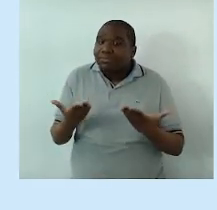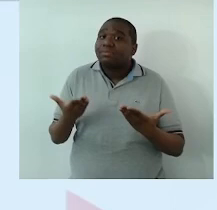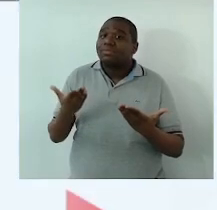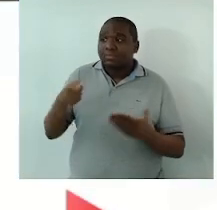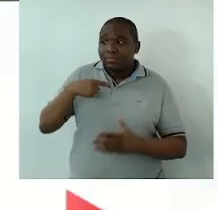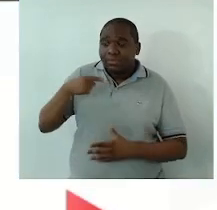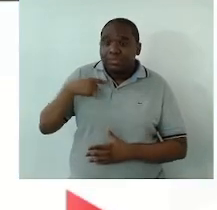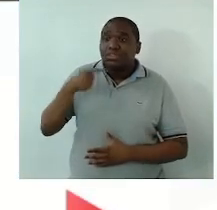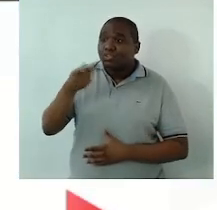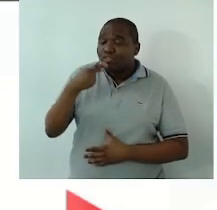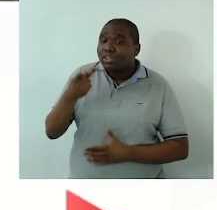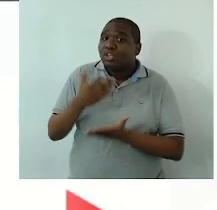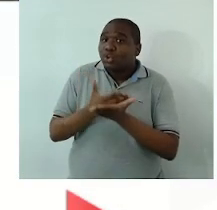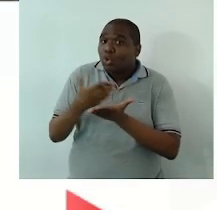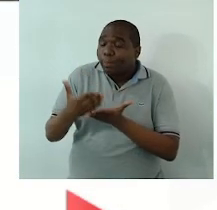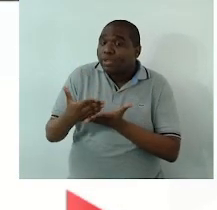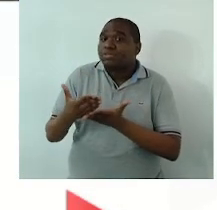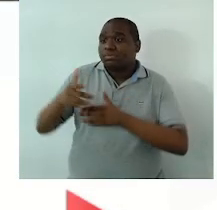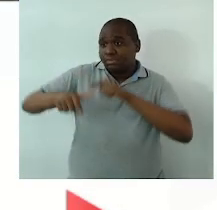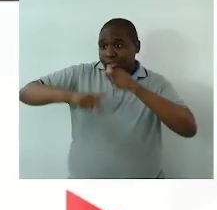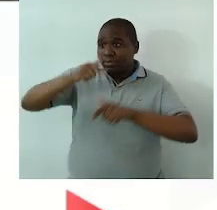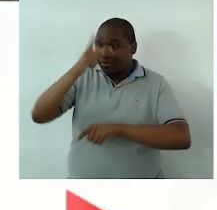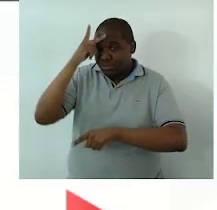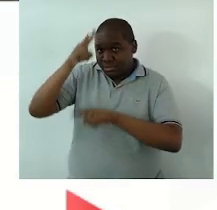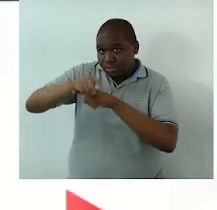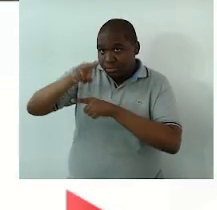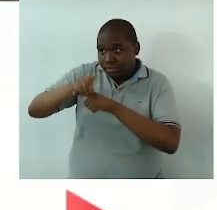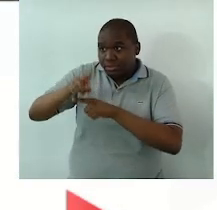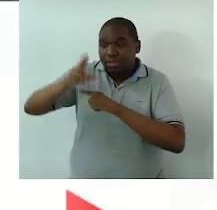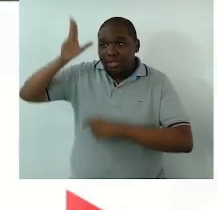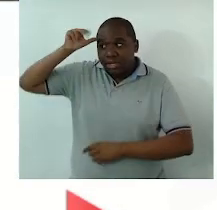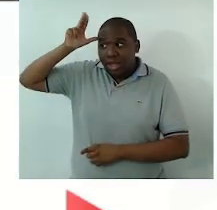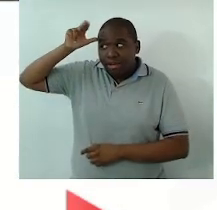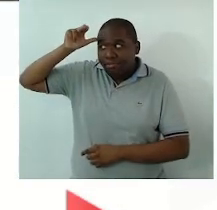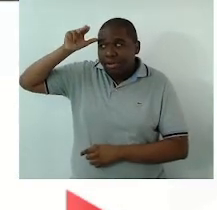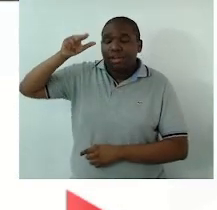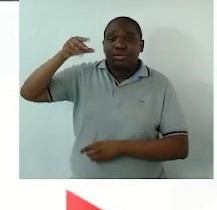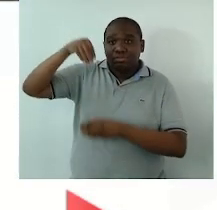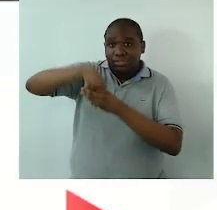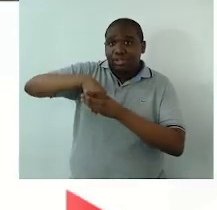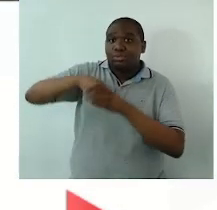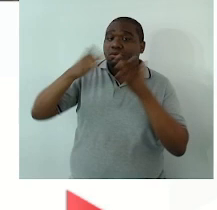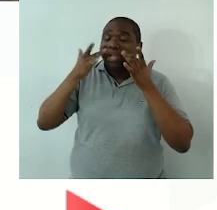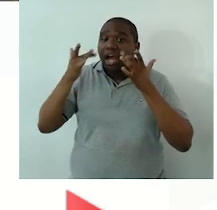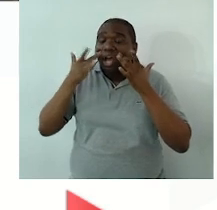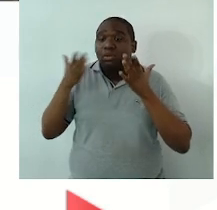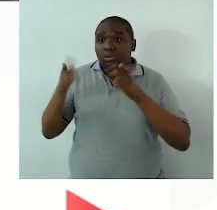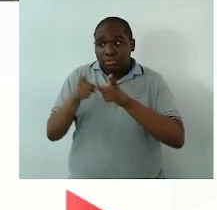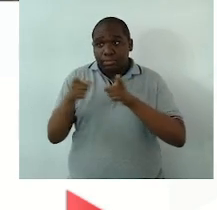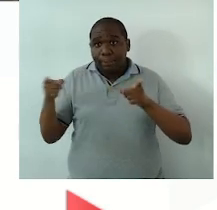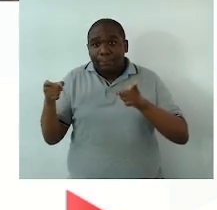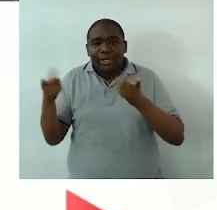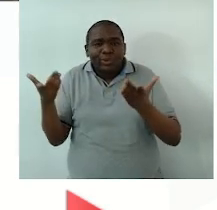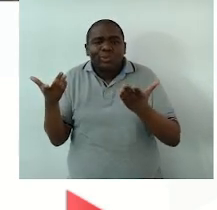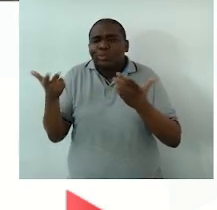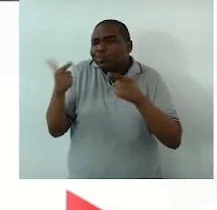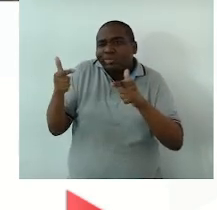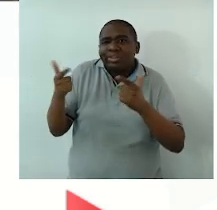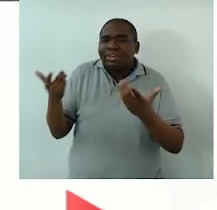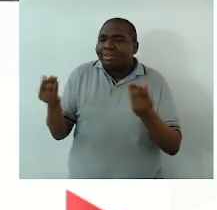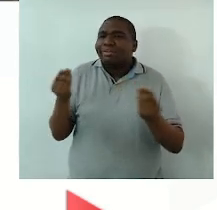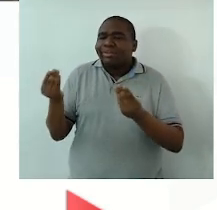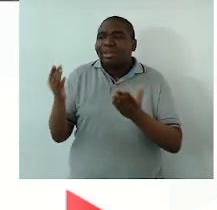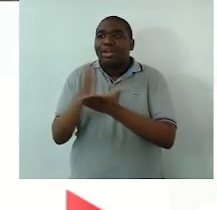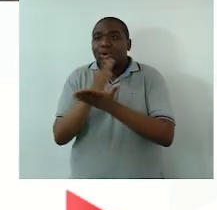né, como eu falei, e logo começou a trabalhar como guardador de cavalos, né, na porta do teatro. Nesse período não tinha carro, né, então assim,